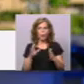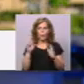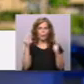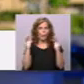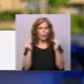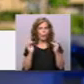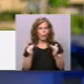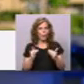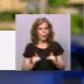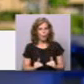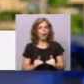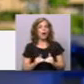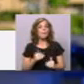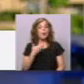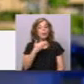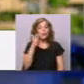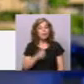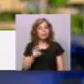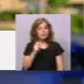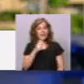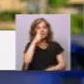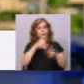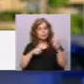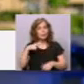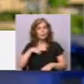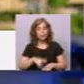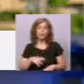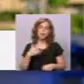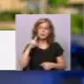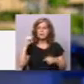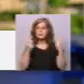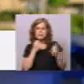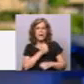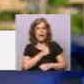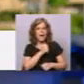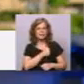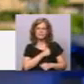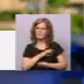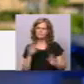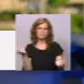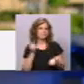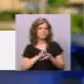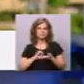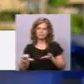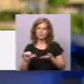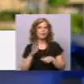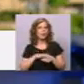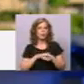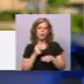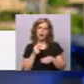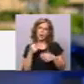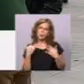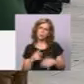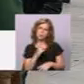diminuir, mas um terço dos portugueses que procura a casa desiste de comprar por causa dos preços serem tão altos.